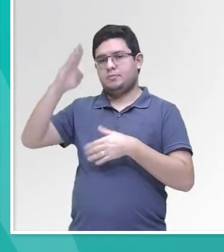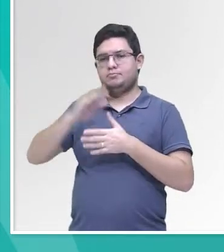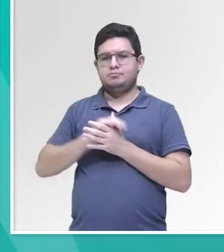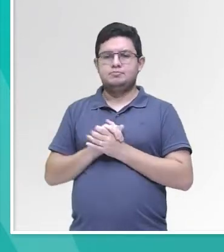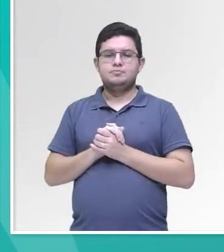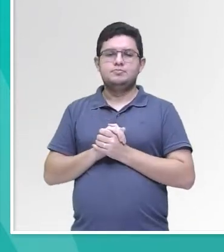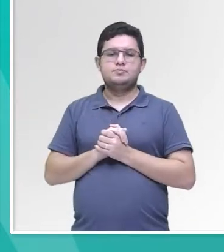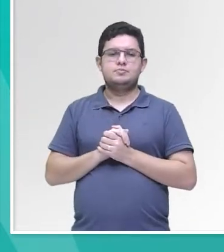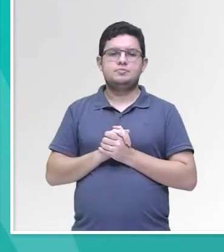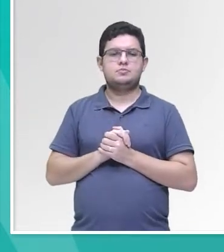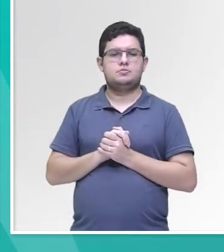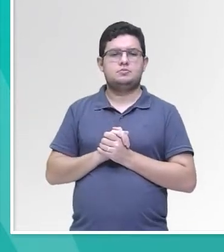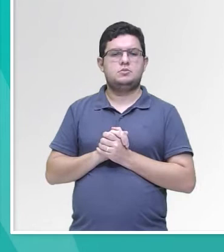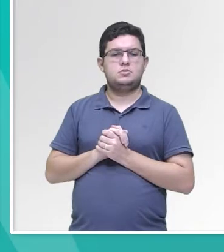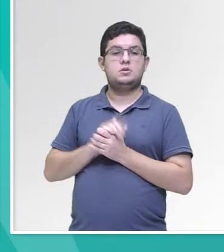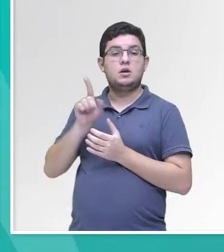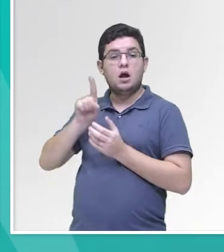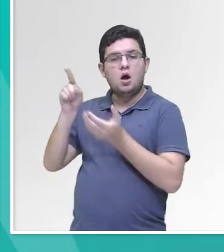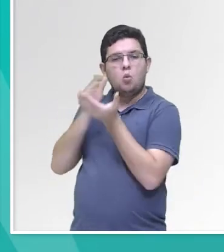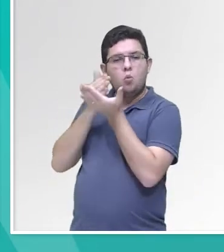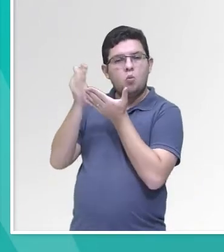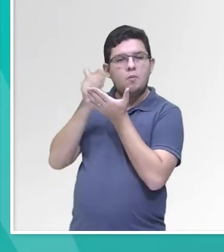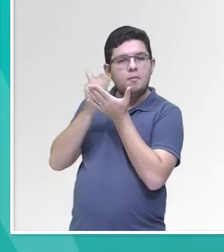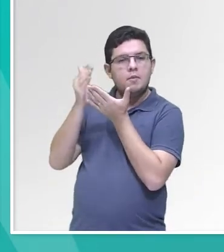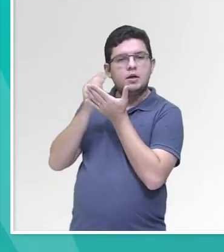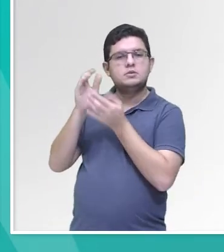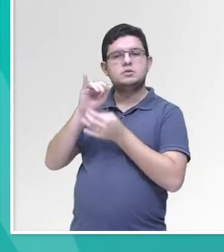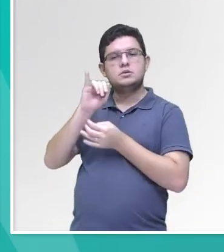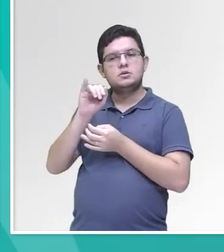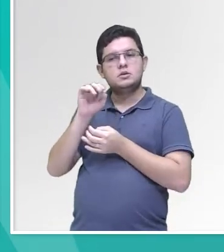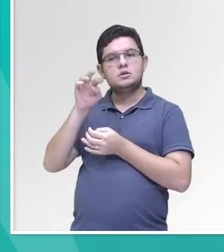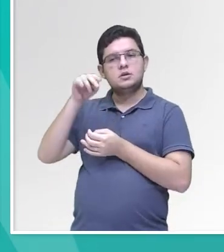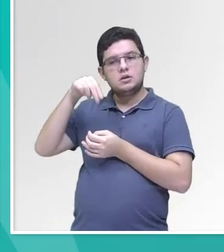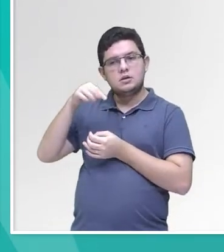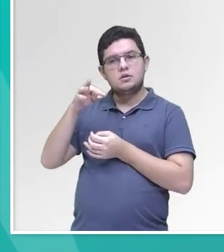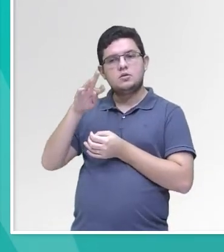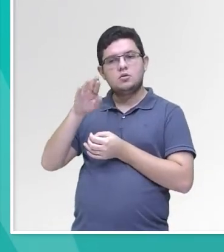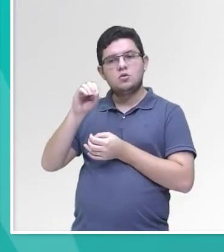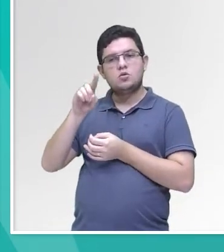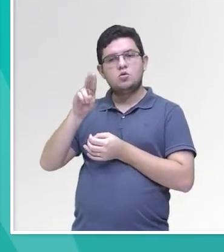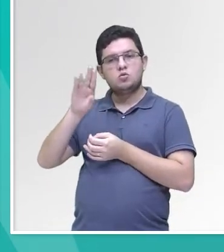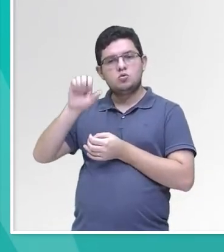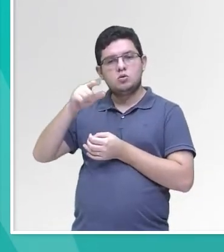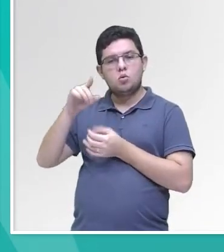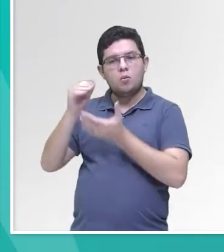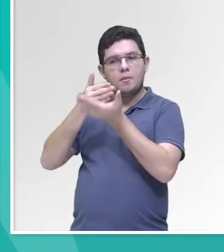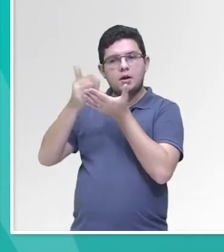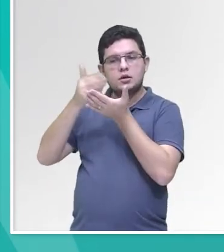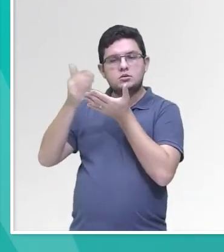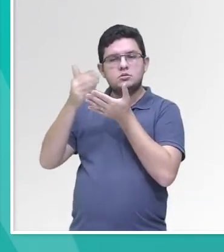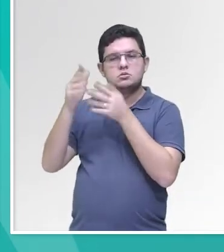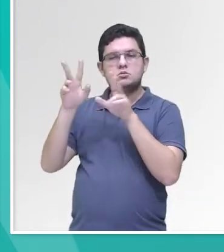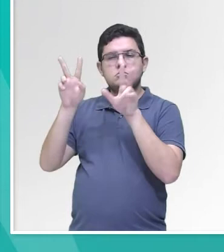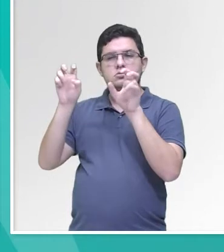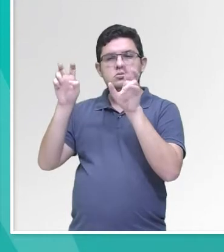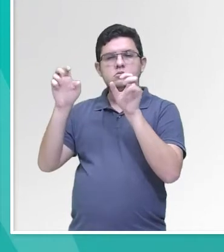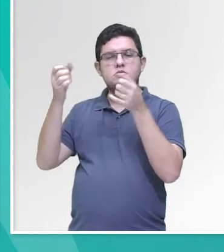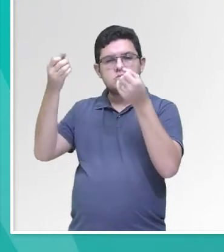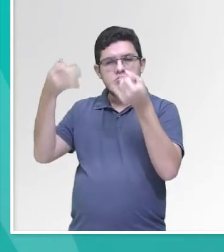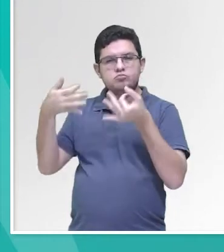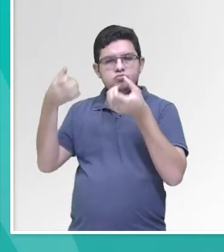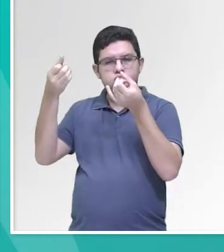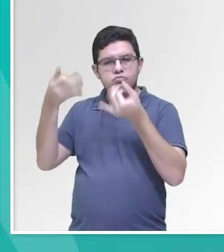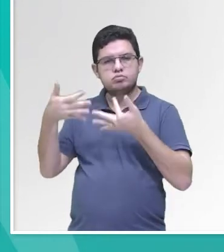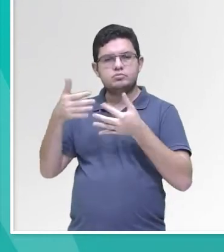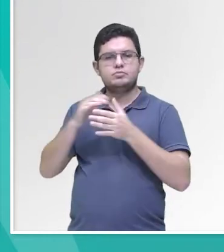introdução é justamente esse momento em que a gente começa a falar sobre o assunto. E para começar a falar sobre o assunto, eu